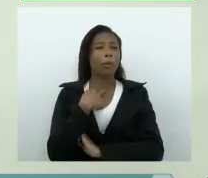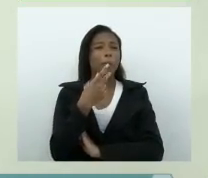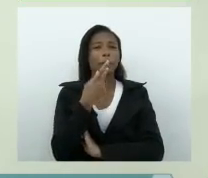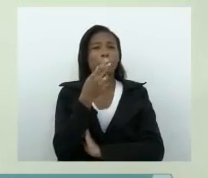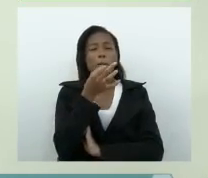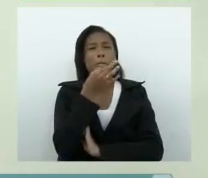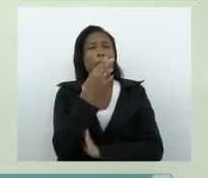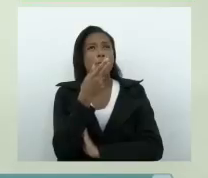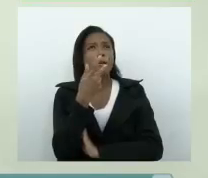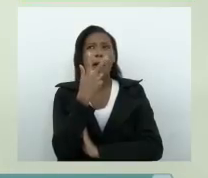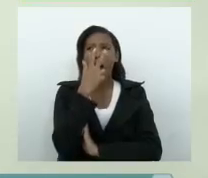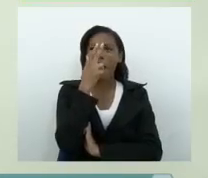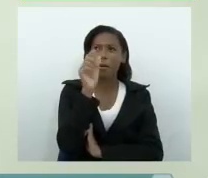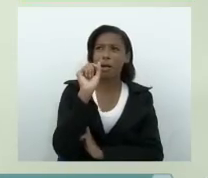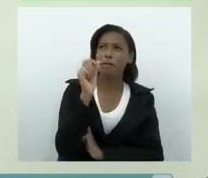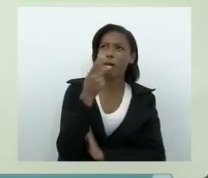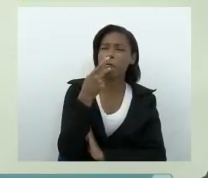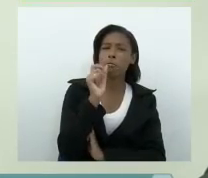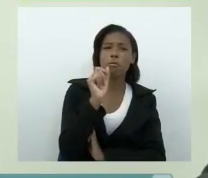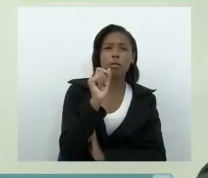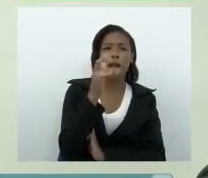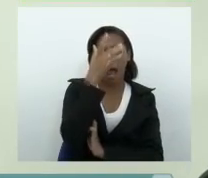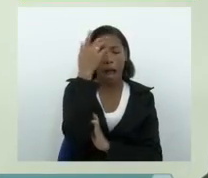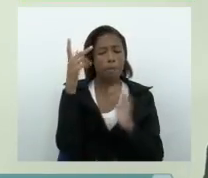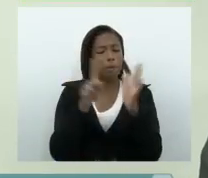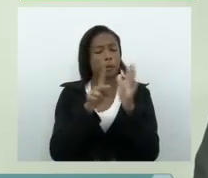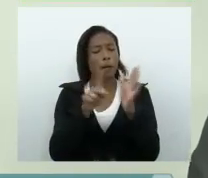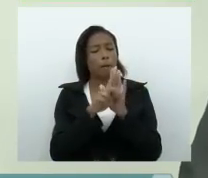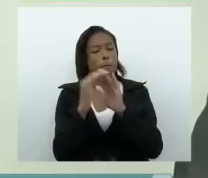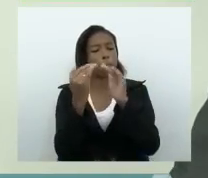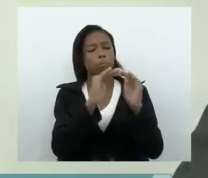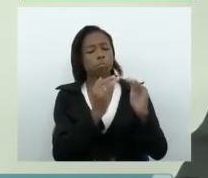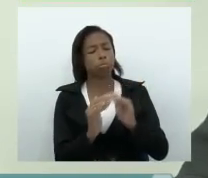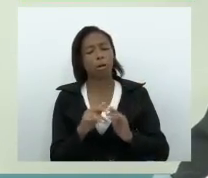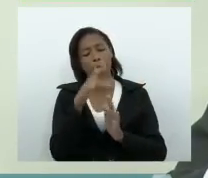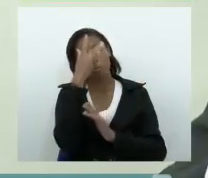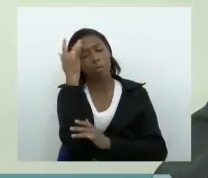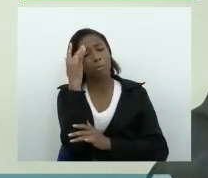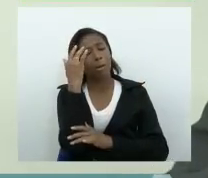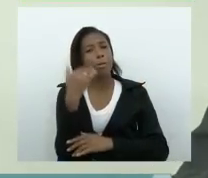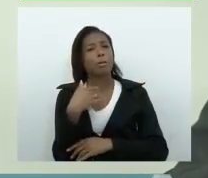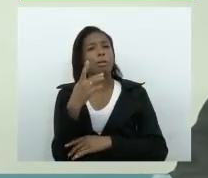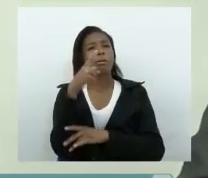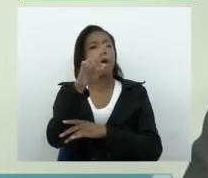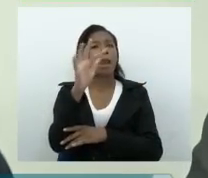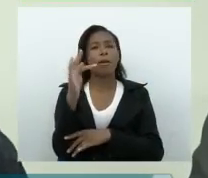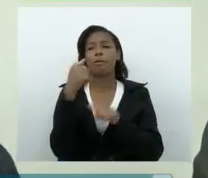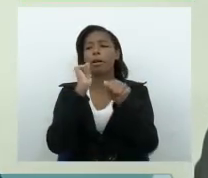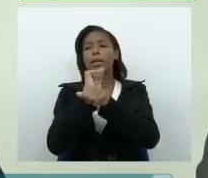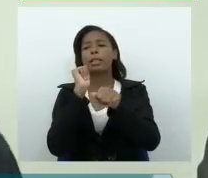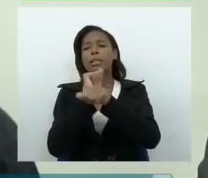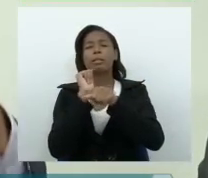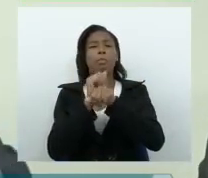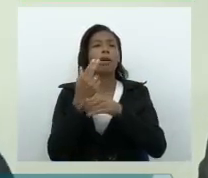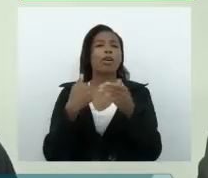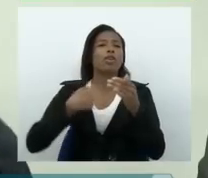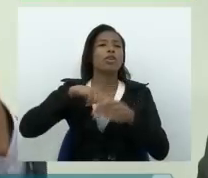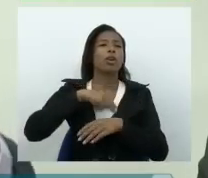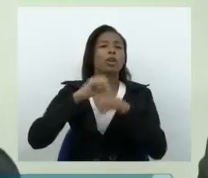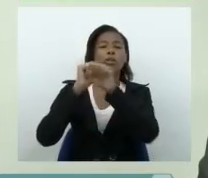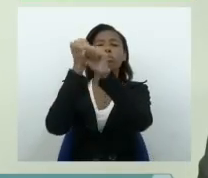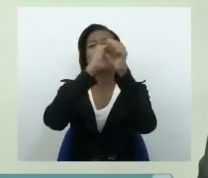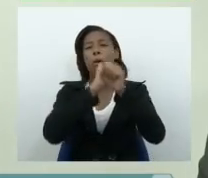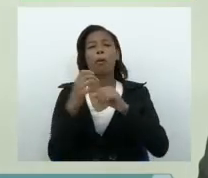aqui achar que o munícipe guarulhense, o morador da cidade, vai cair no conto de que nós iremos sair